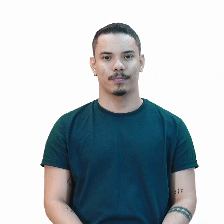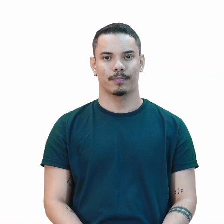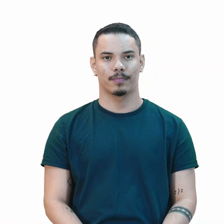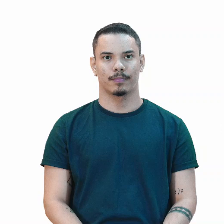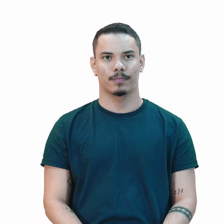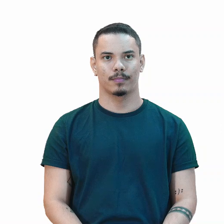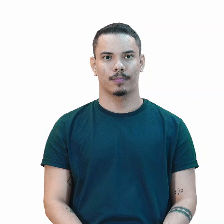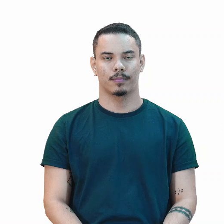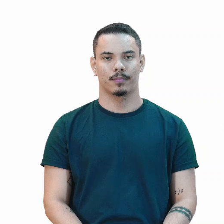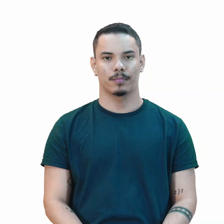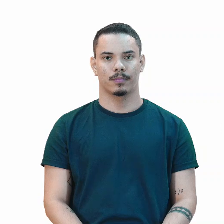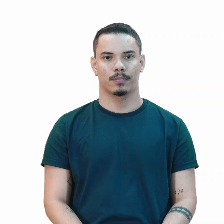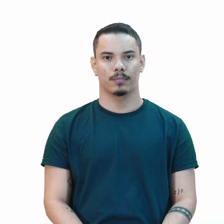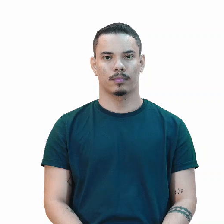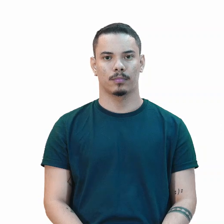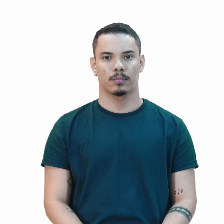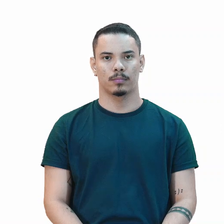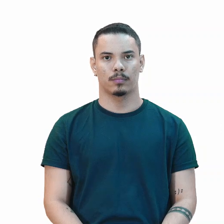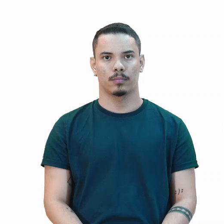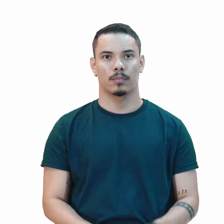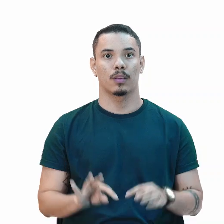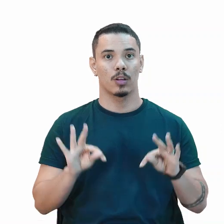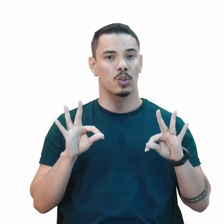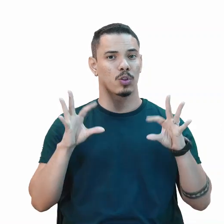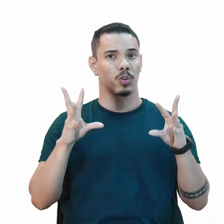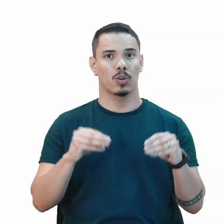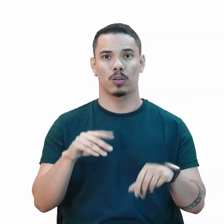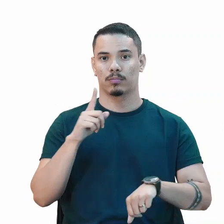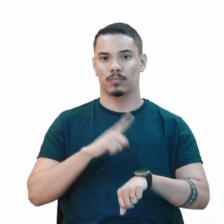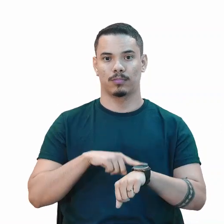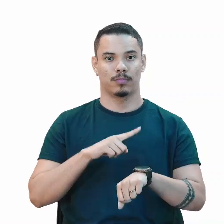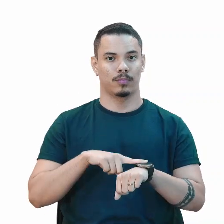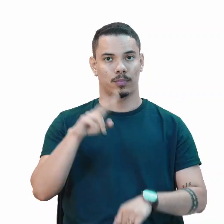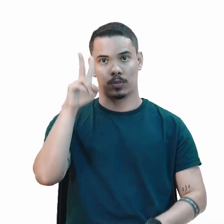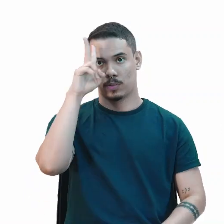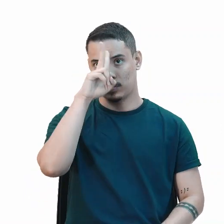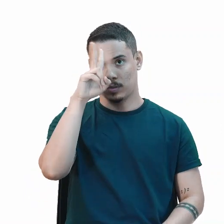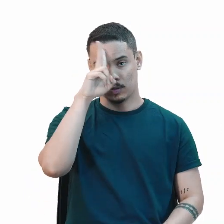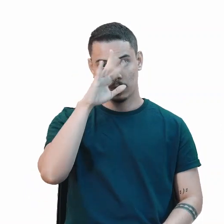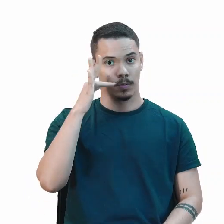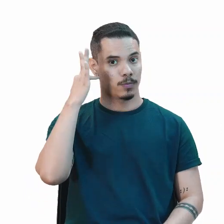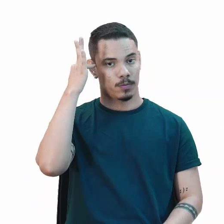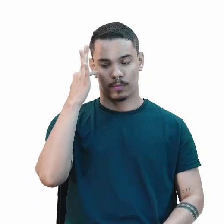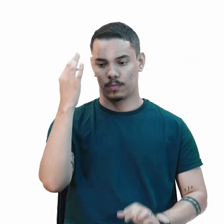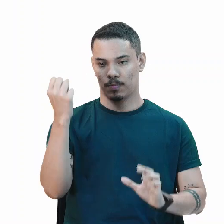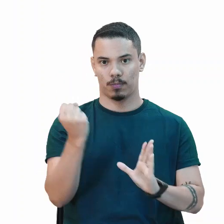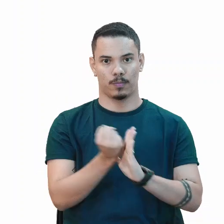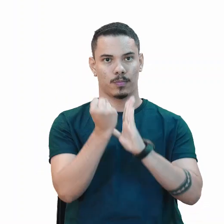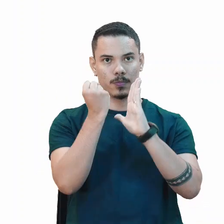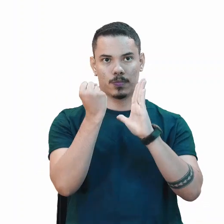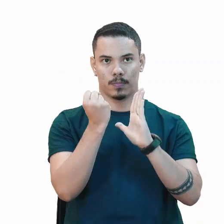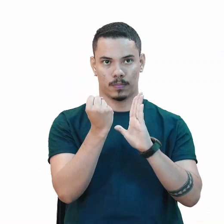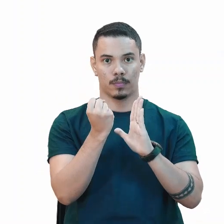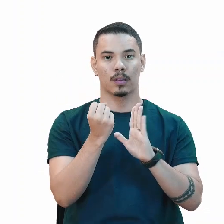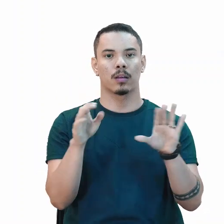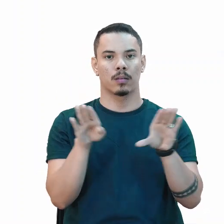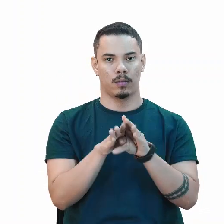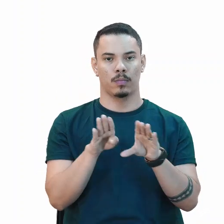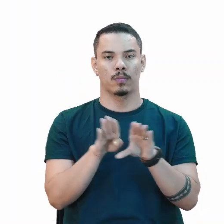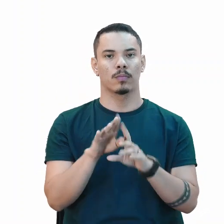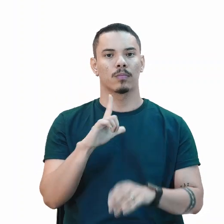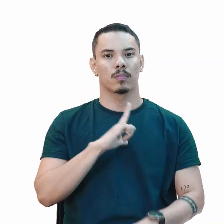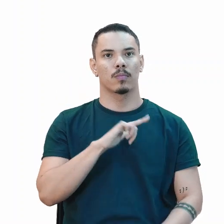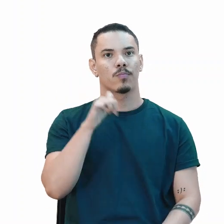Temos o seguinte: em todos os tempos da história da filosofia, também teve